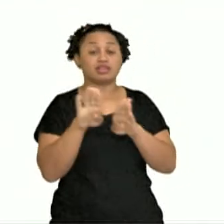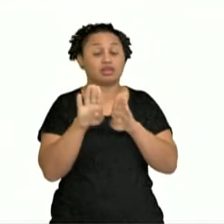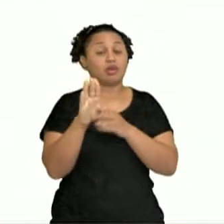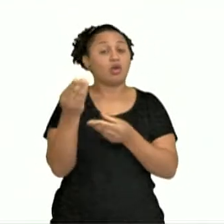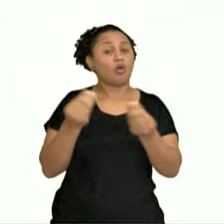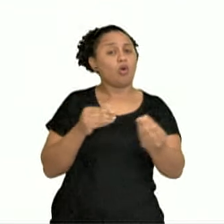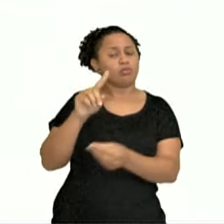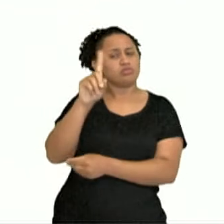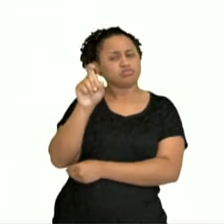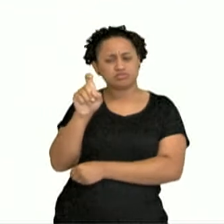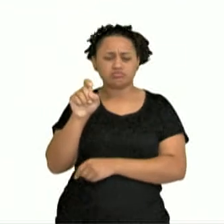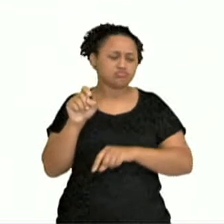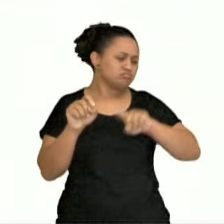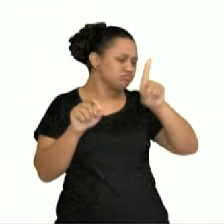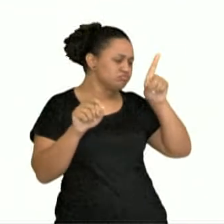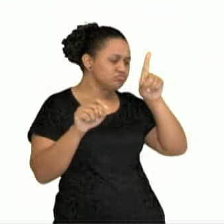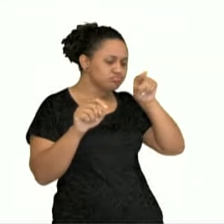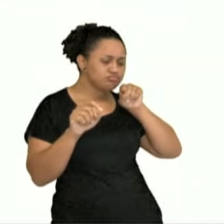pontuação.